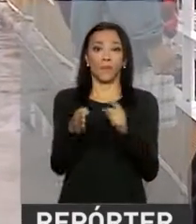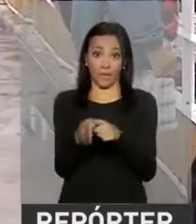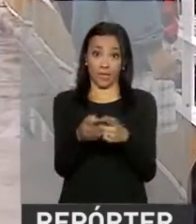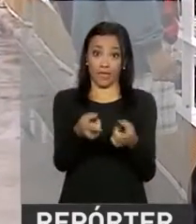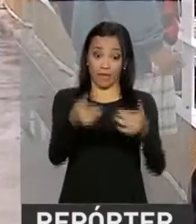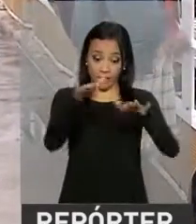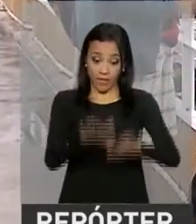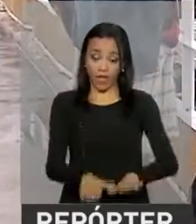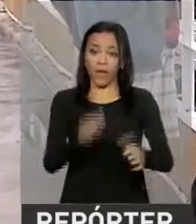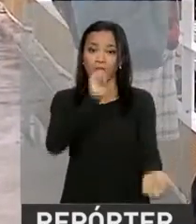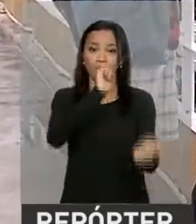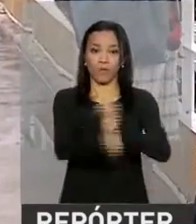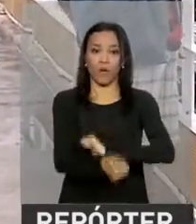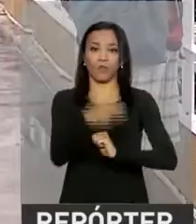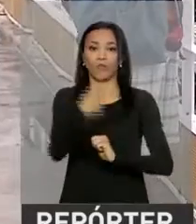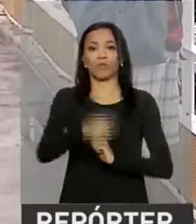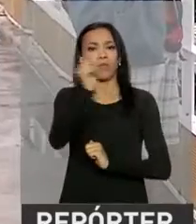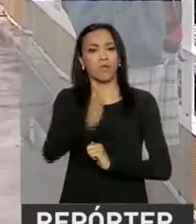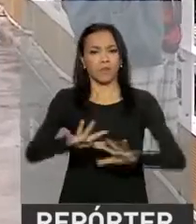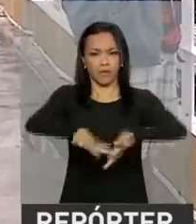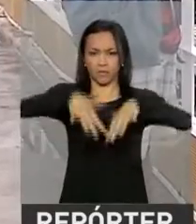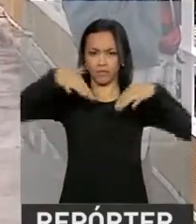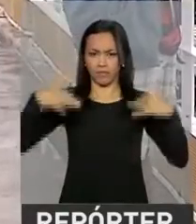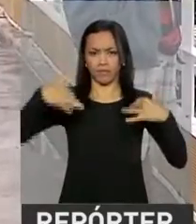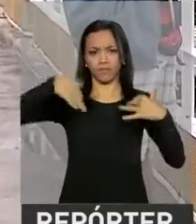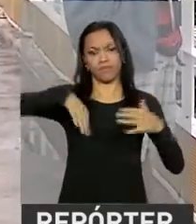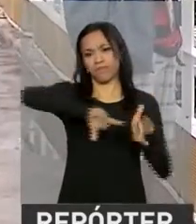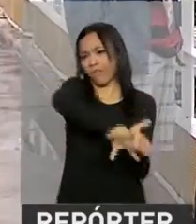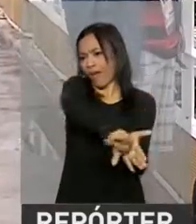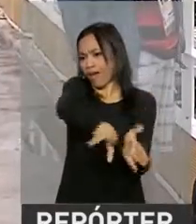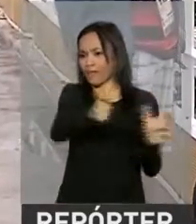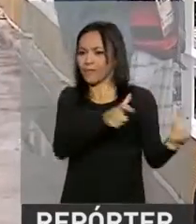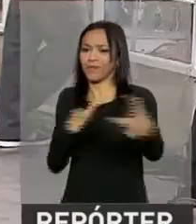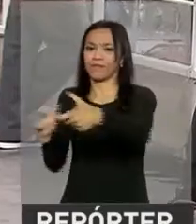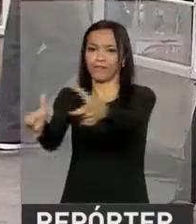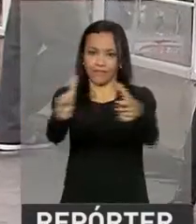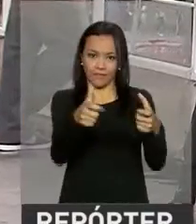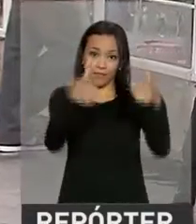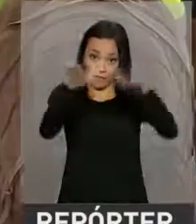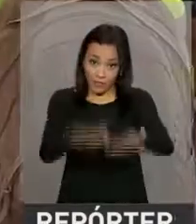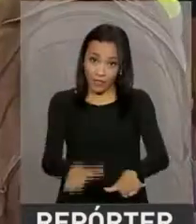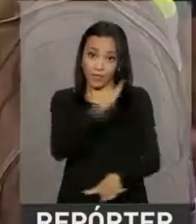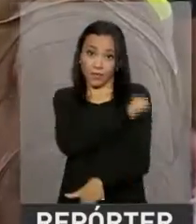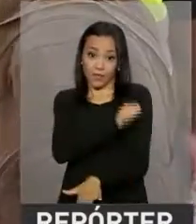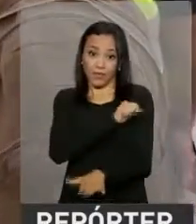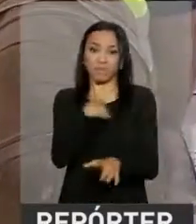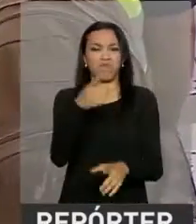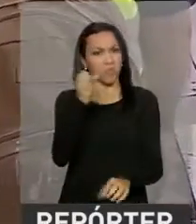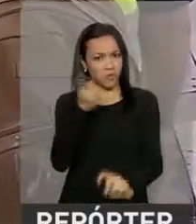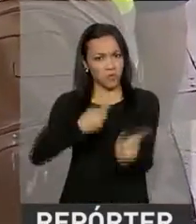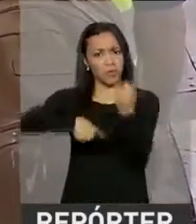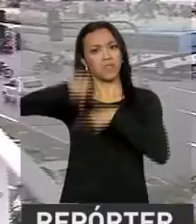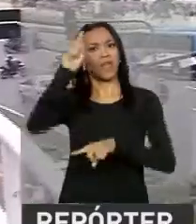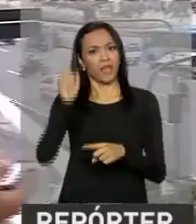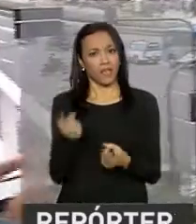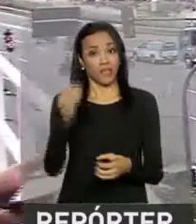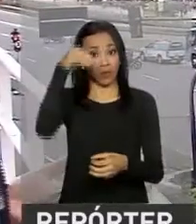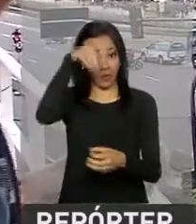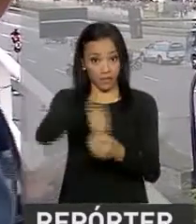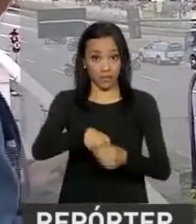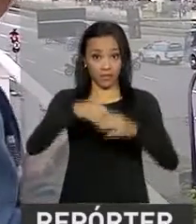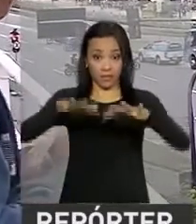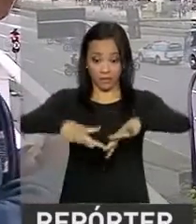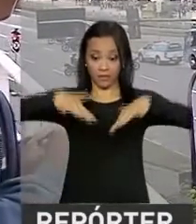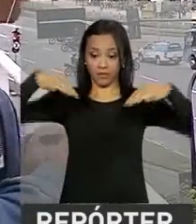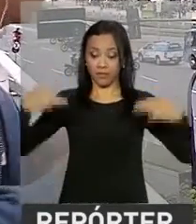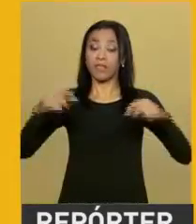para o esporte brasileiro, para o país e para a cidade do Rio de Janeiro. É, foi sucesso fora das arenas e